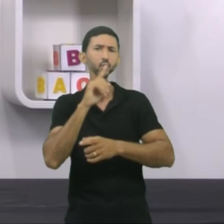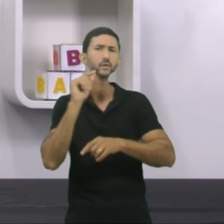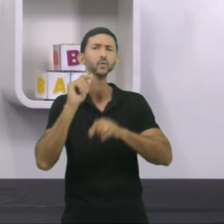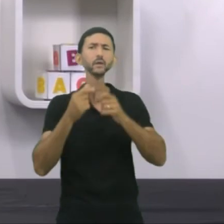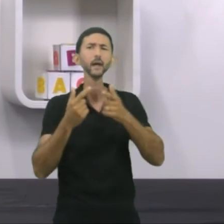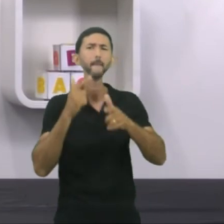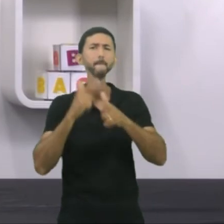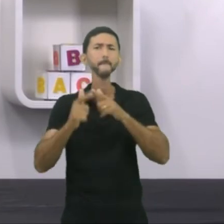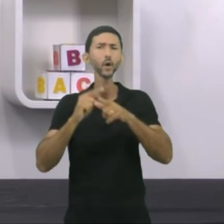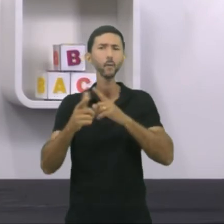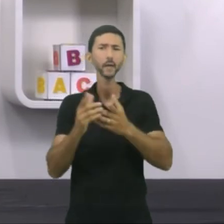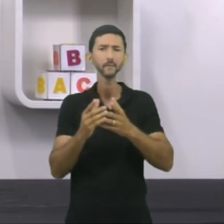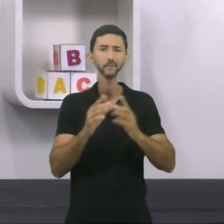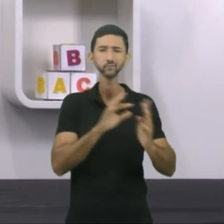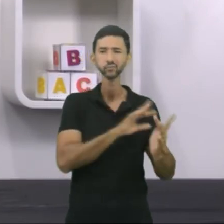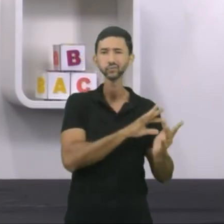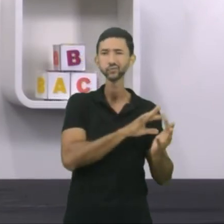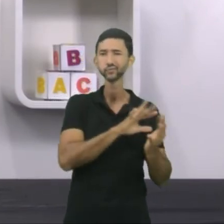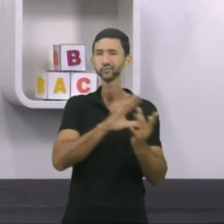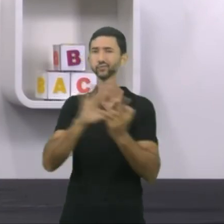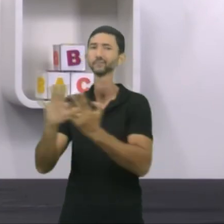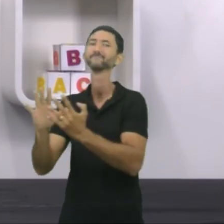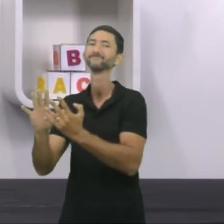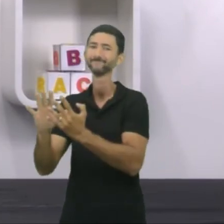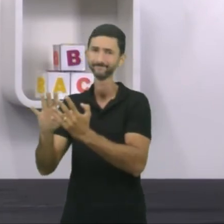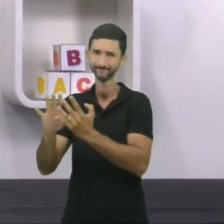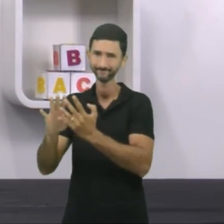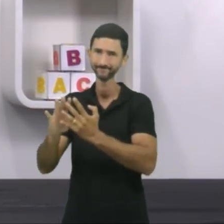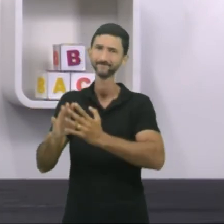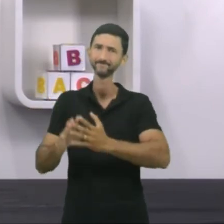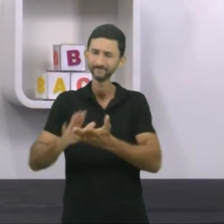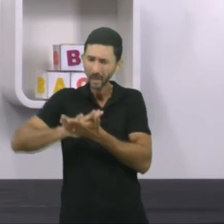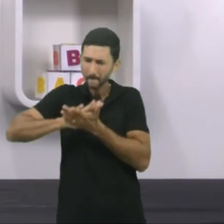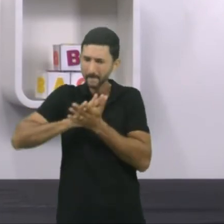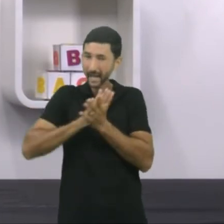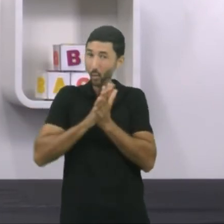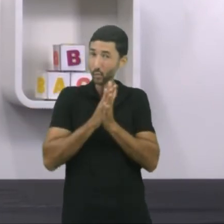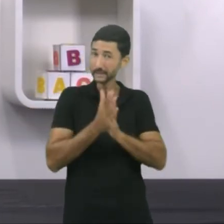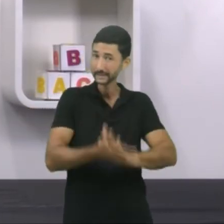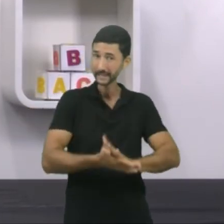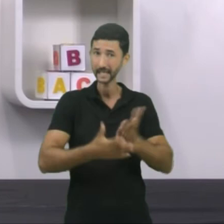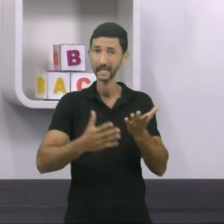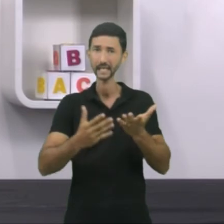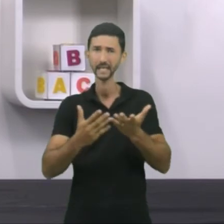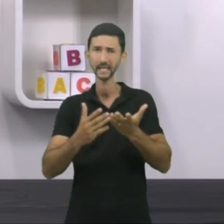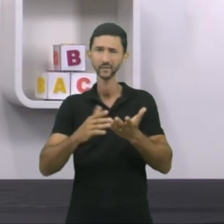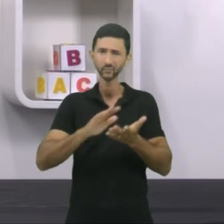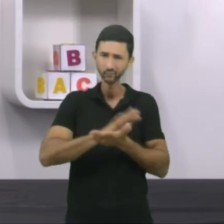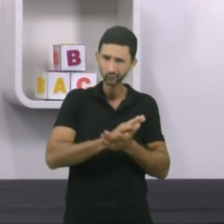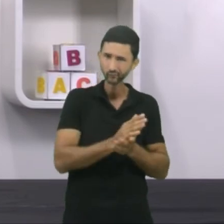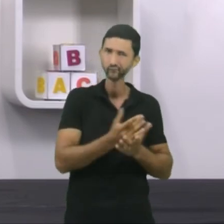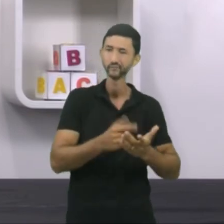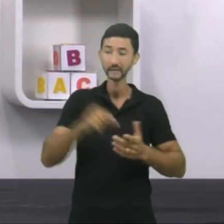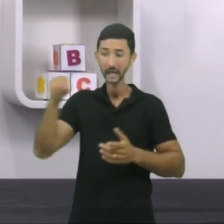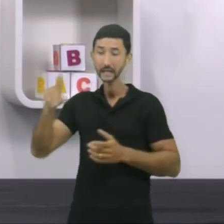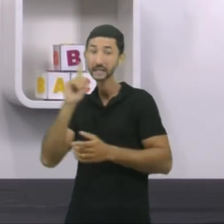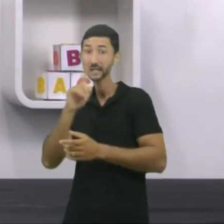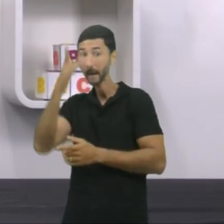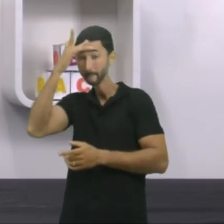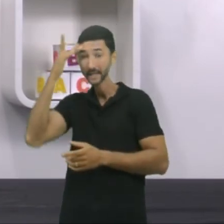aí, o problema imigratório. A xenofobia, o preconceito, a aversão ao migrante,